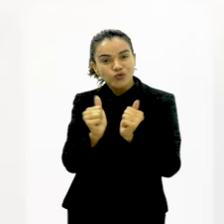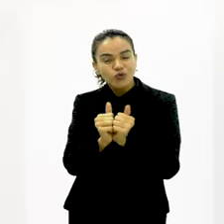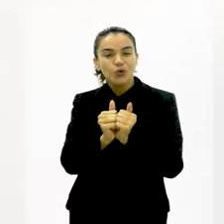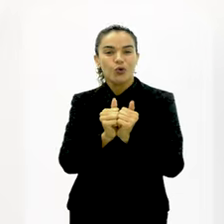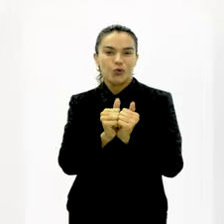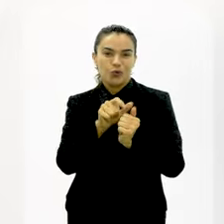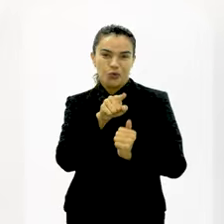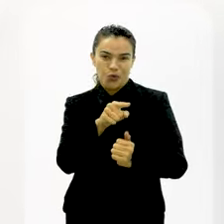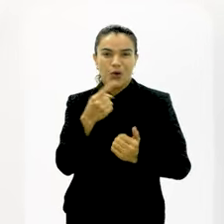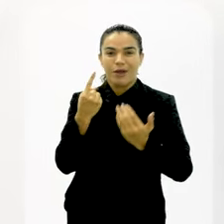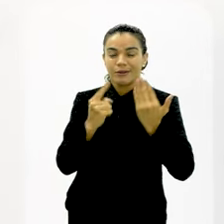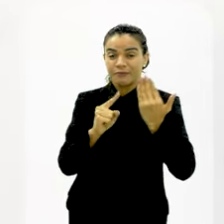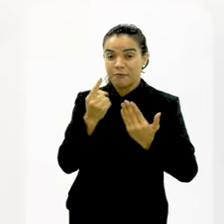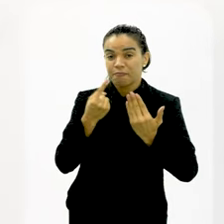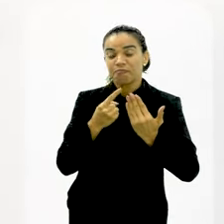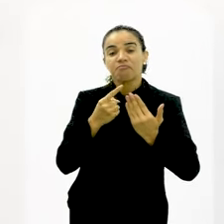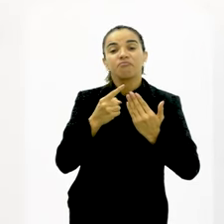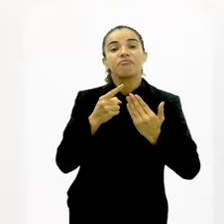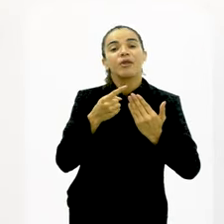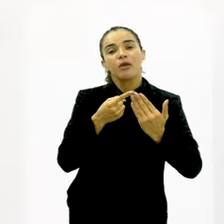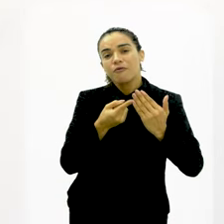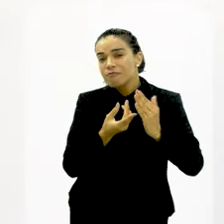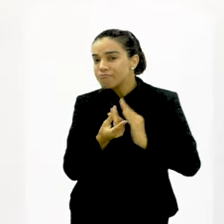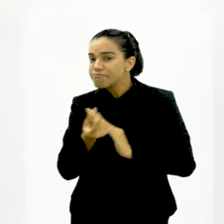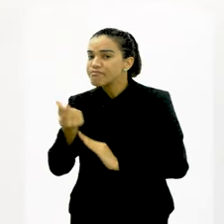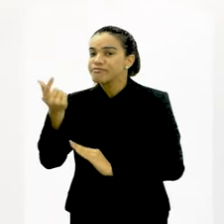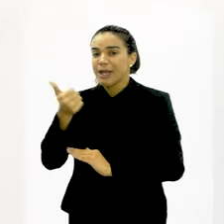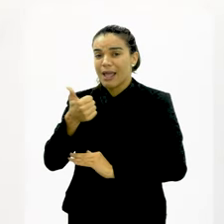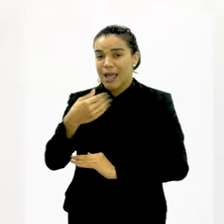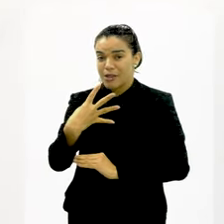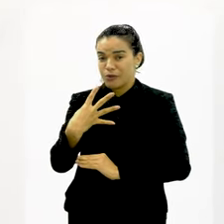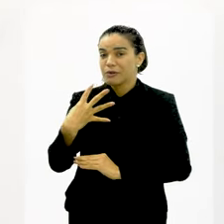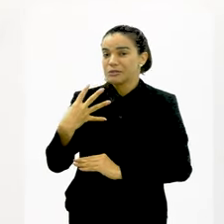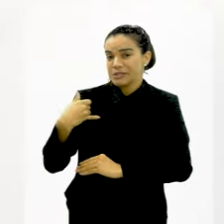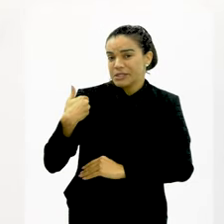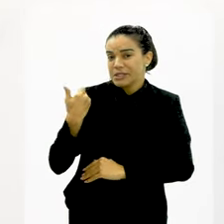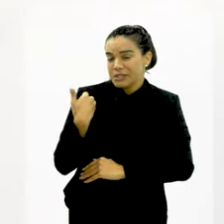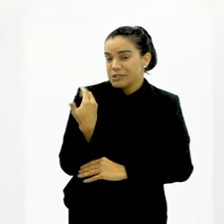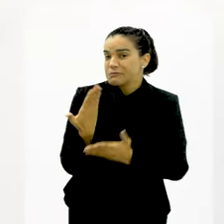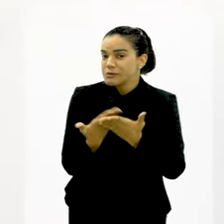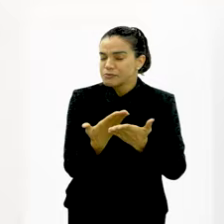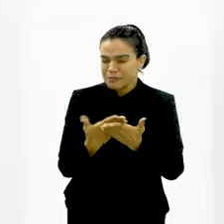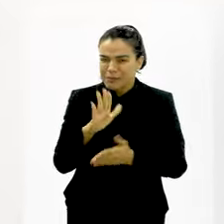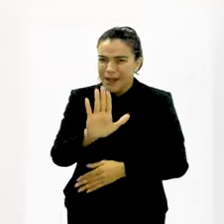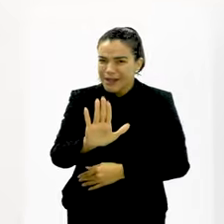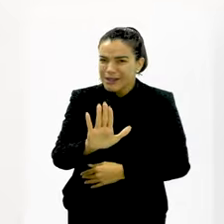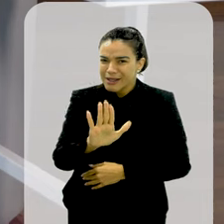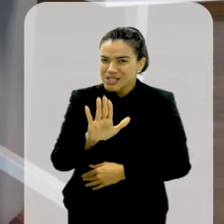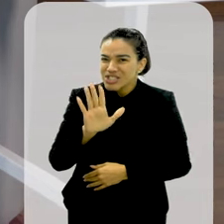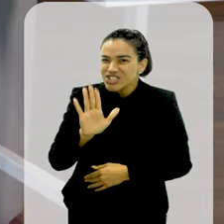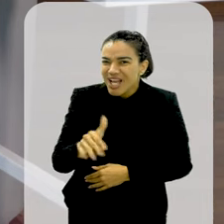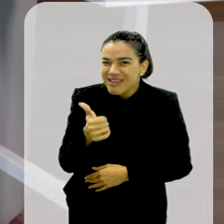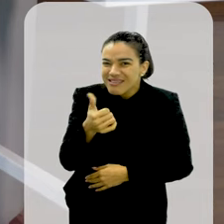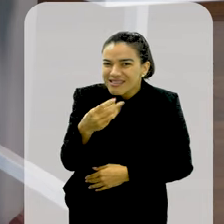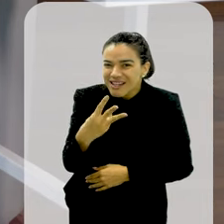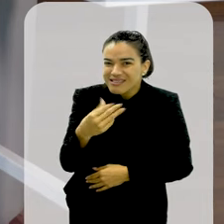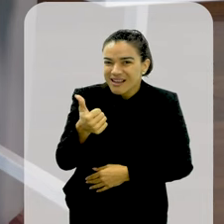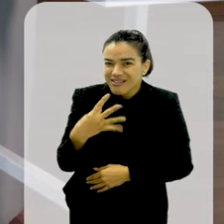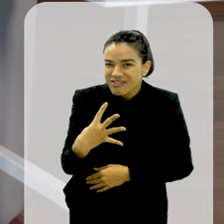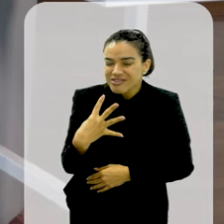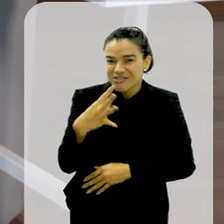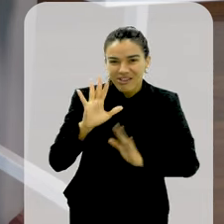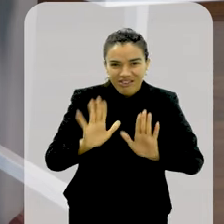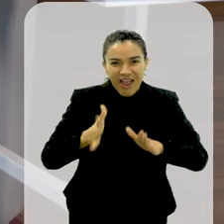essa escola. E saí de lá muito cedo, com 14 anos de idade, para estudar. Deixa eu ver se eu entendi. Já novinho, com